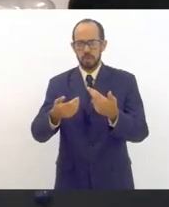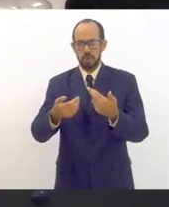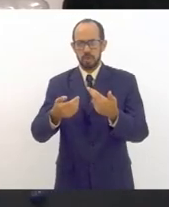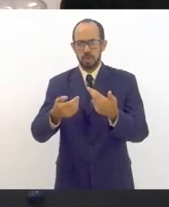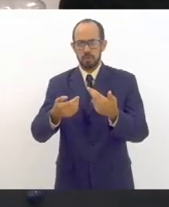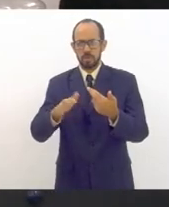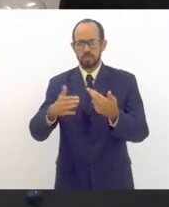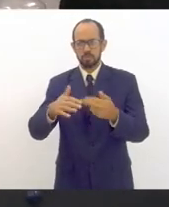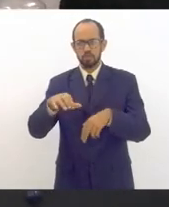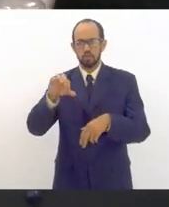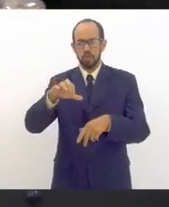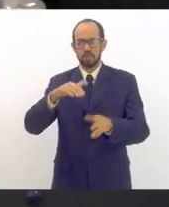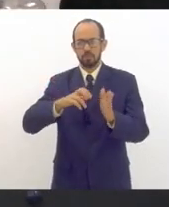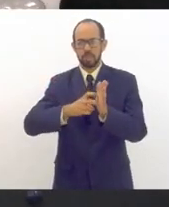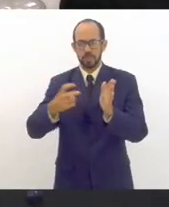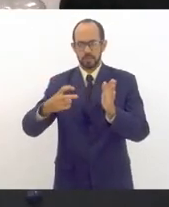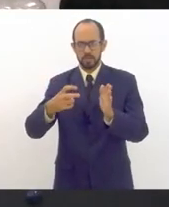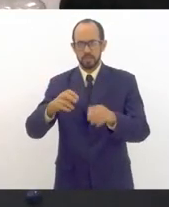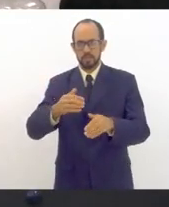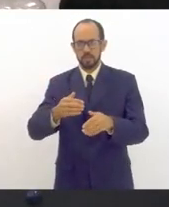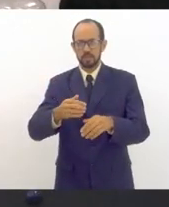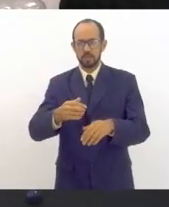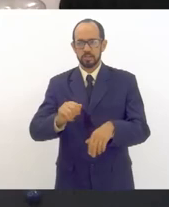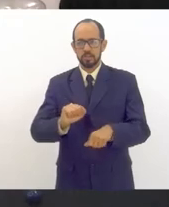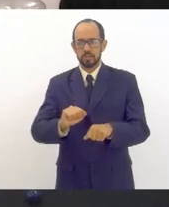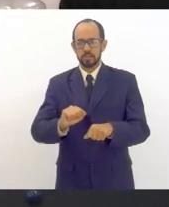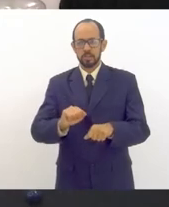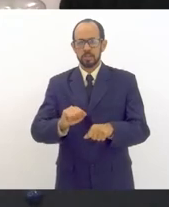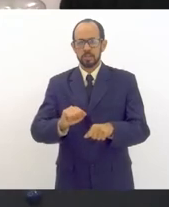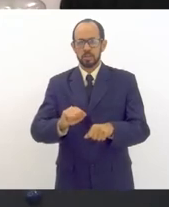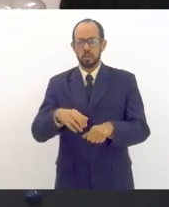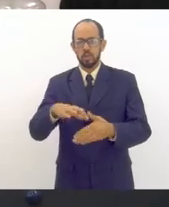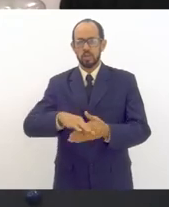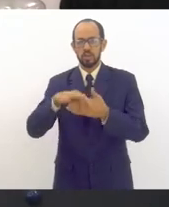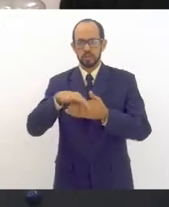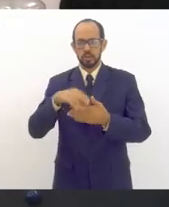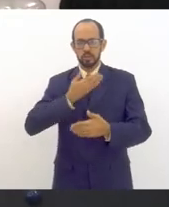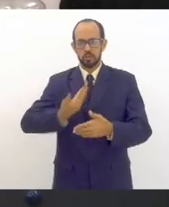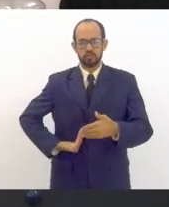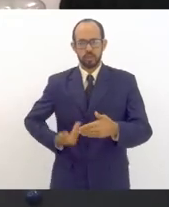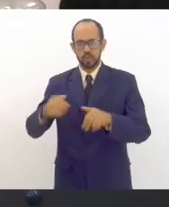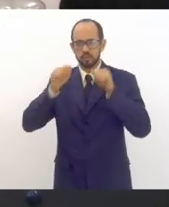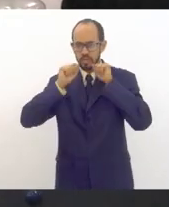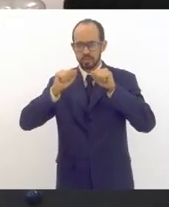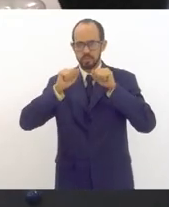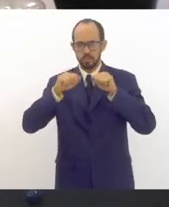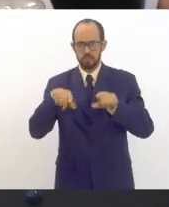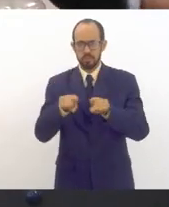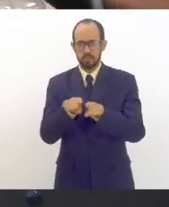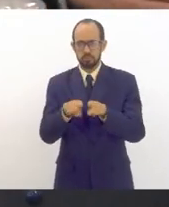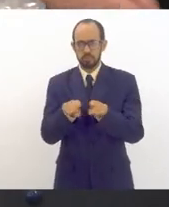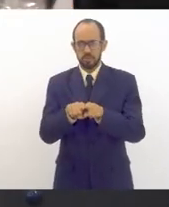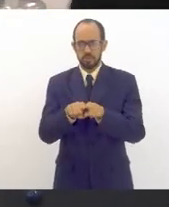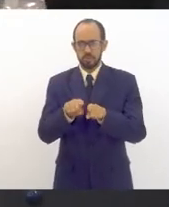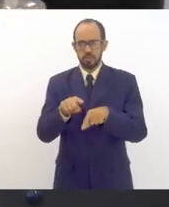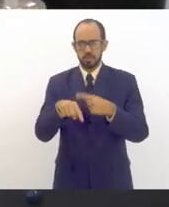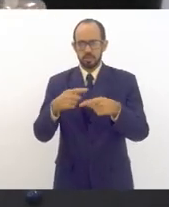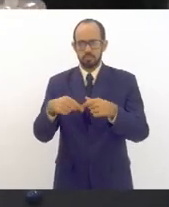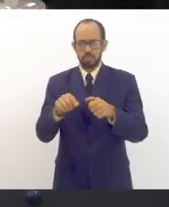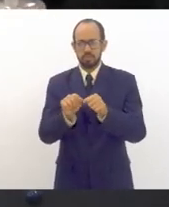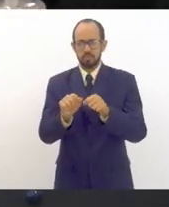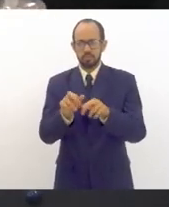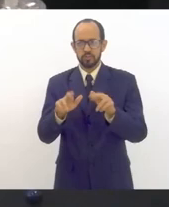volta de 9 da manhã, com o líder do governo, com os assessores, e depois eu fiz